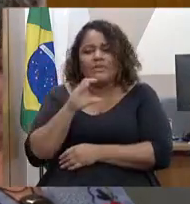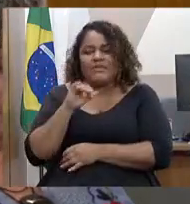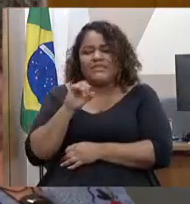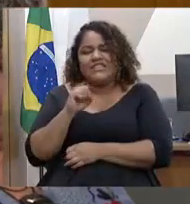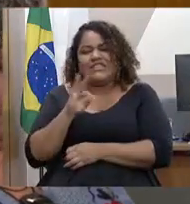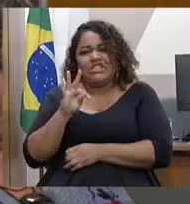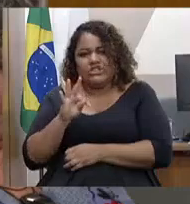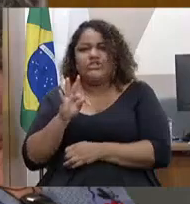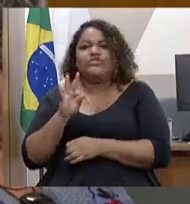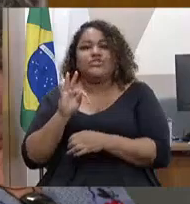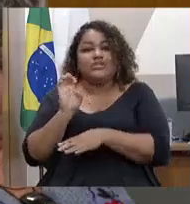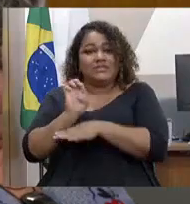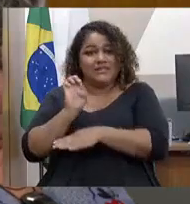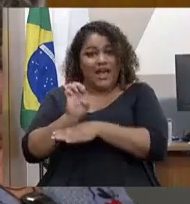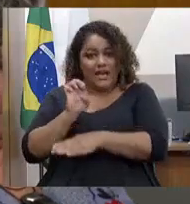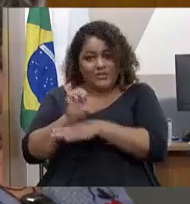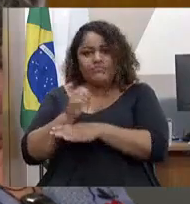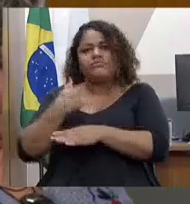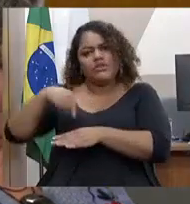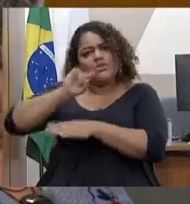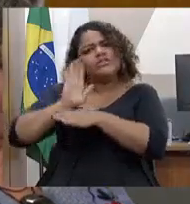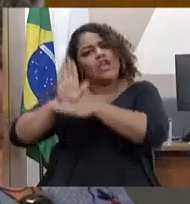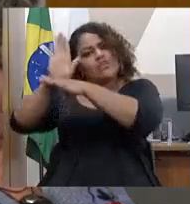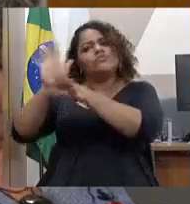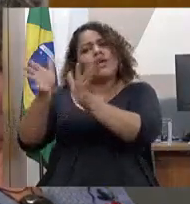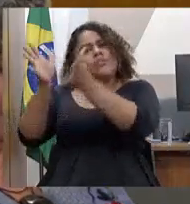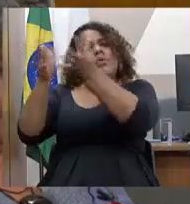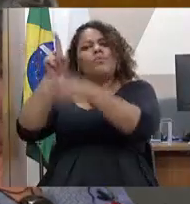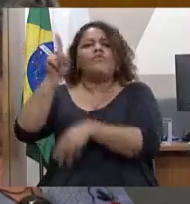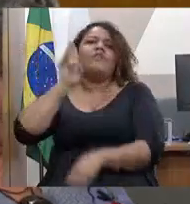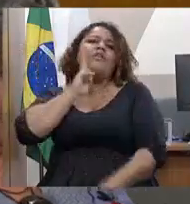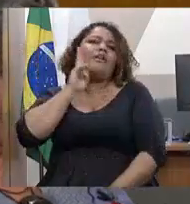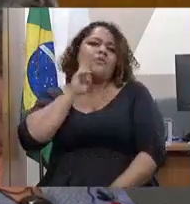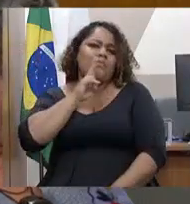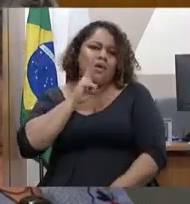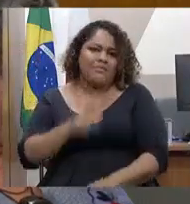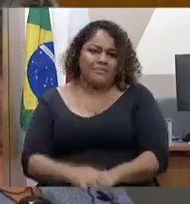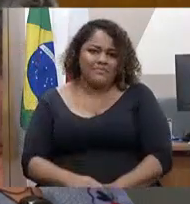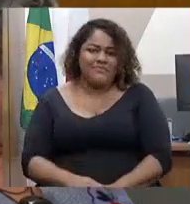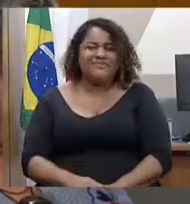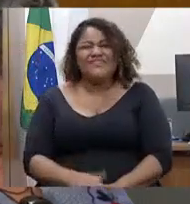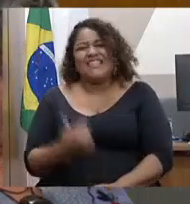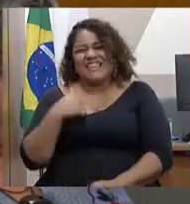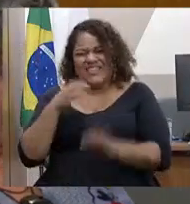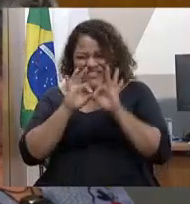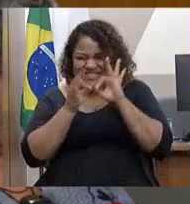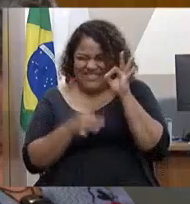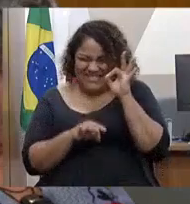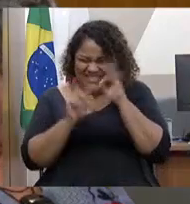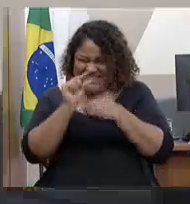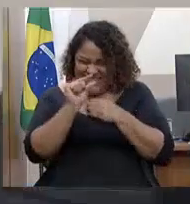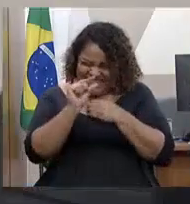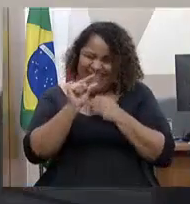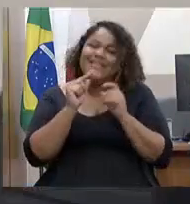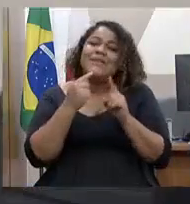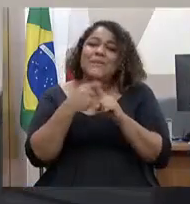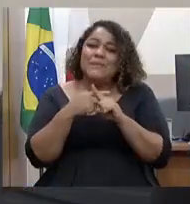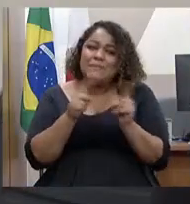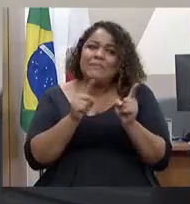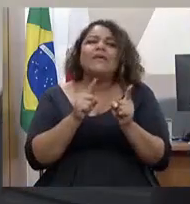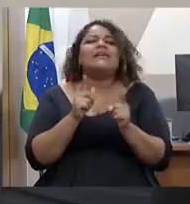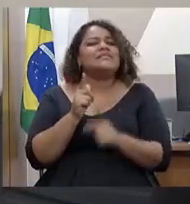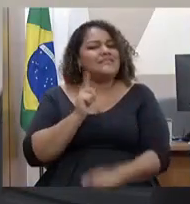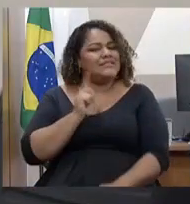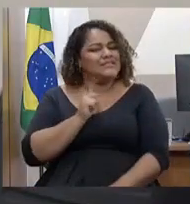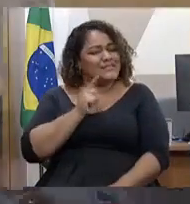então eu vou né Gastei um pouco mais do tempo que eu precisava que eu acho que tem muito mais coisa